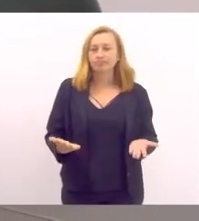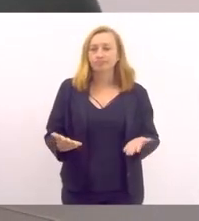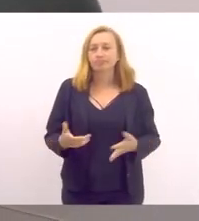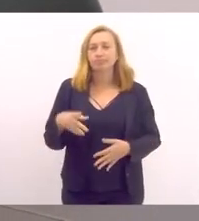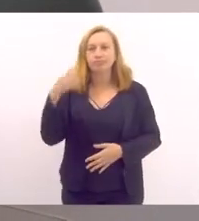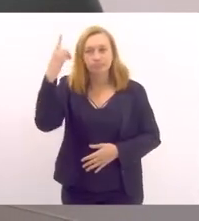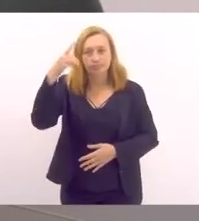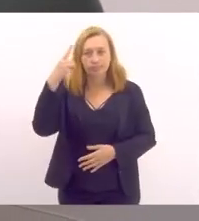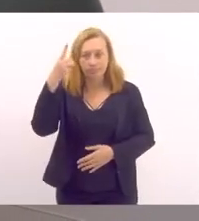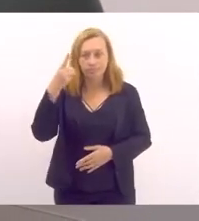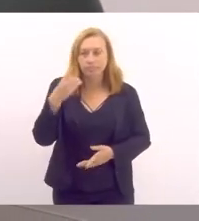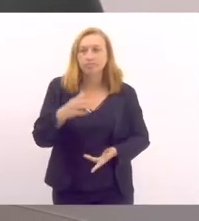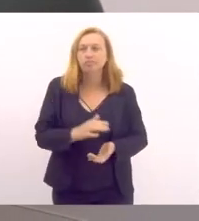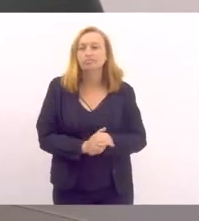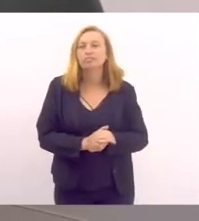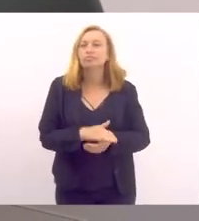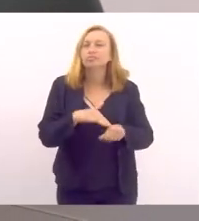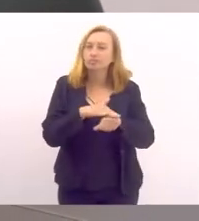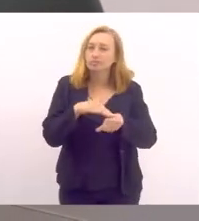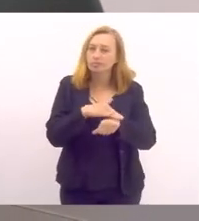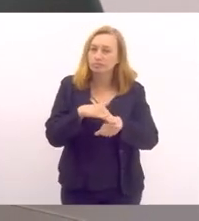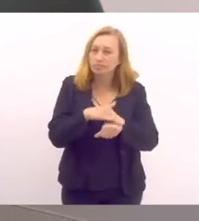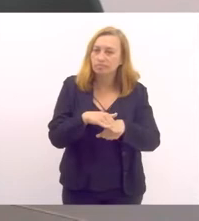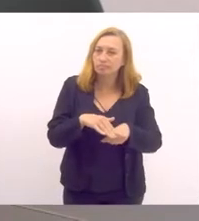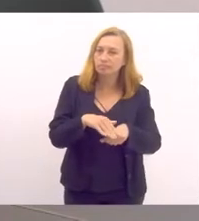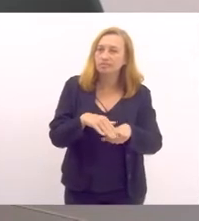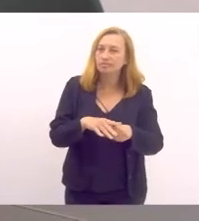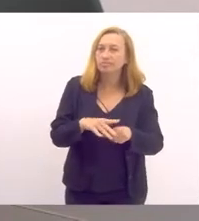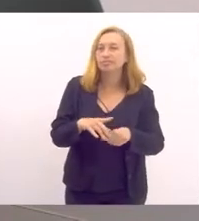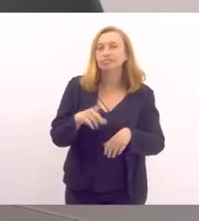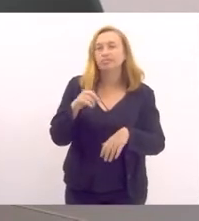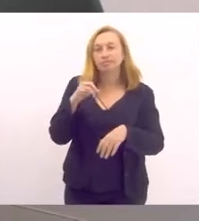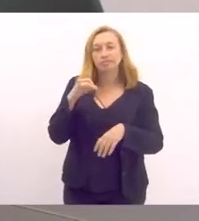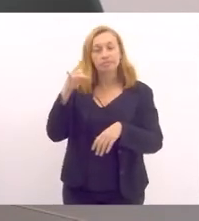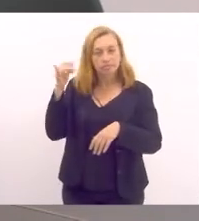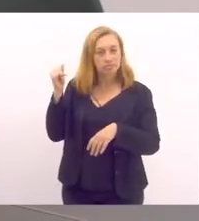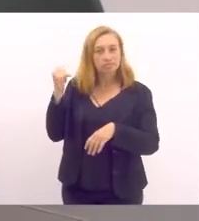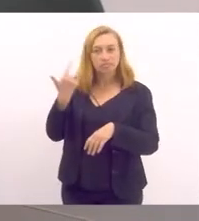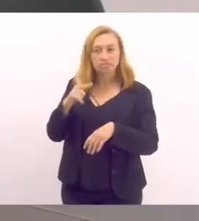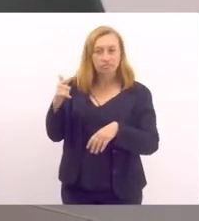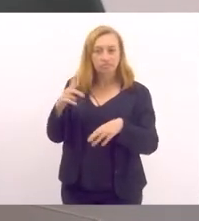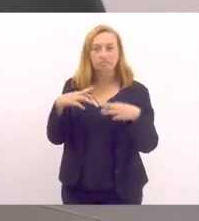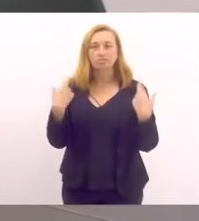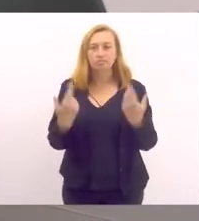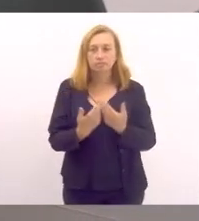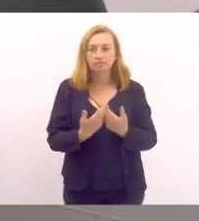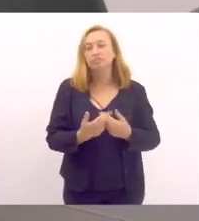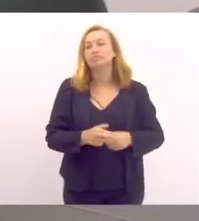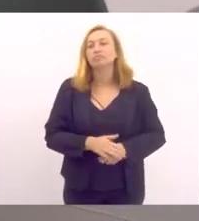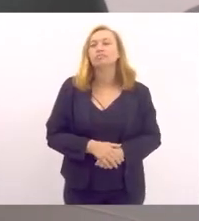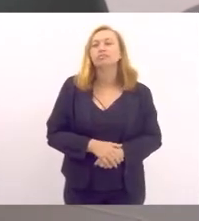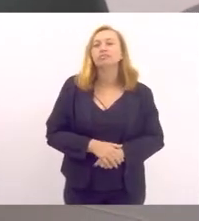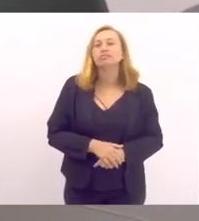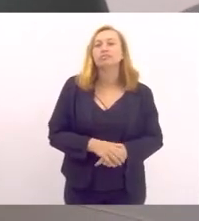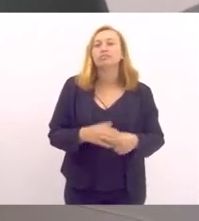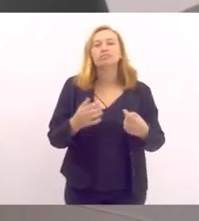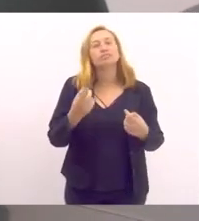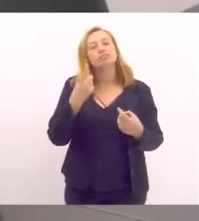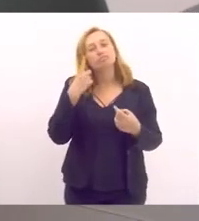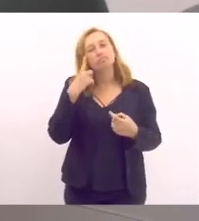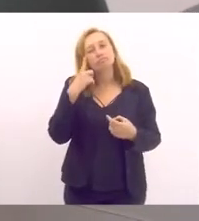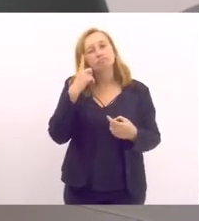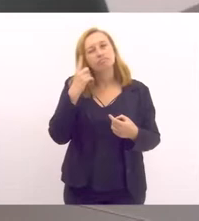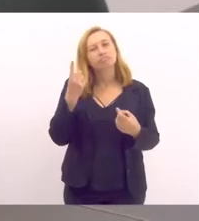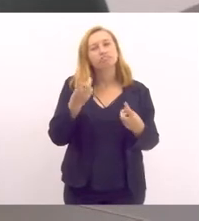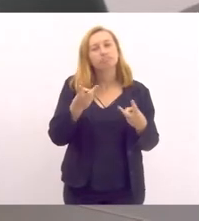que a gente conversava naquela data que não teve audiência, que a gente acabou almoçando, é o que é preciso ser perceptivo